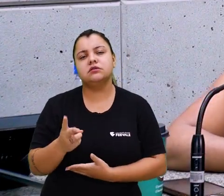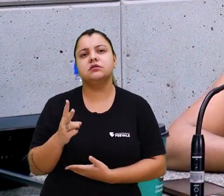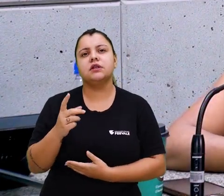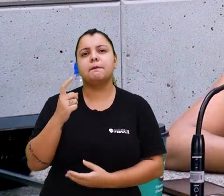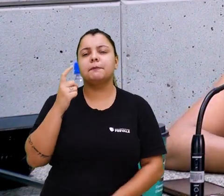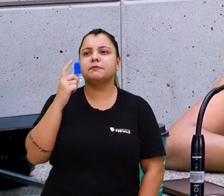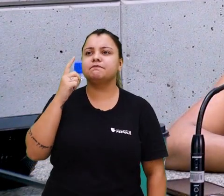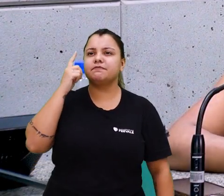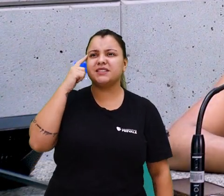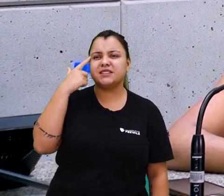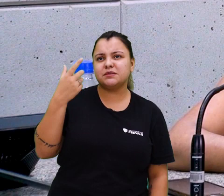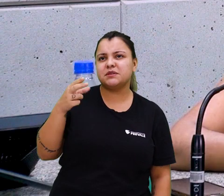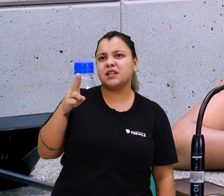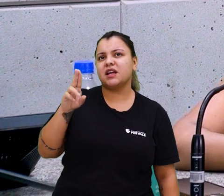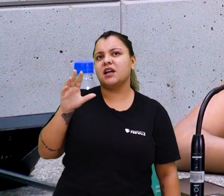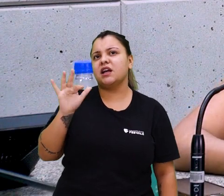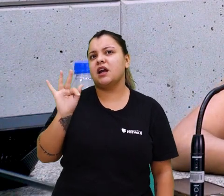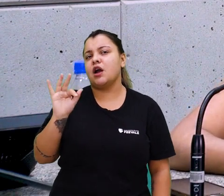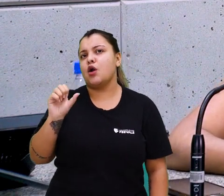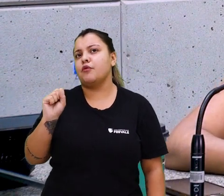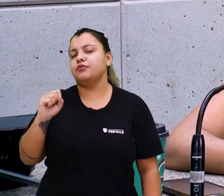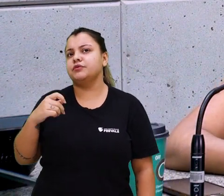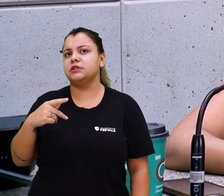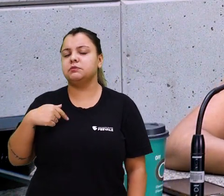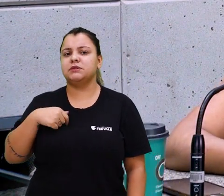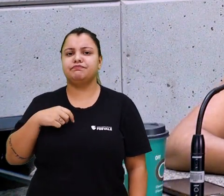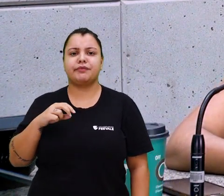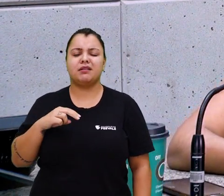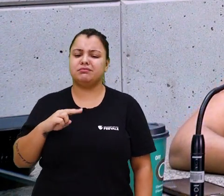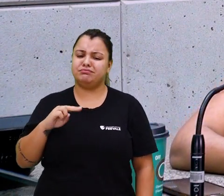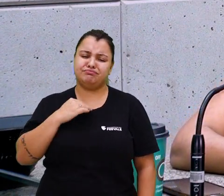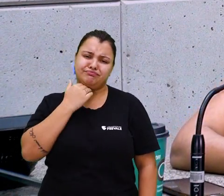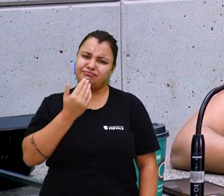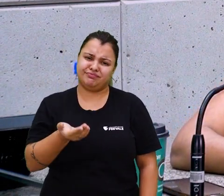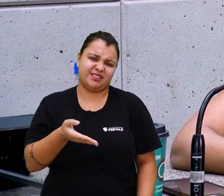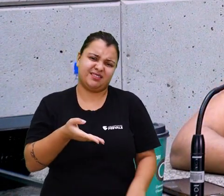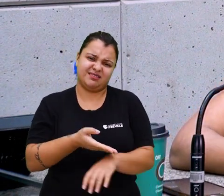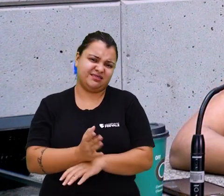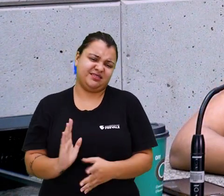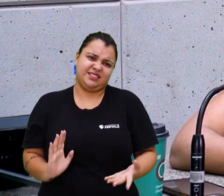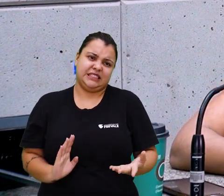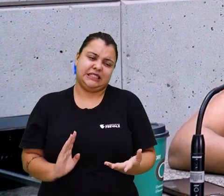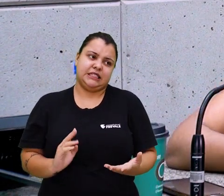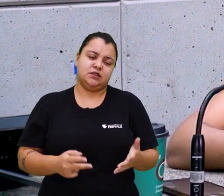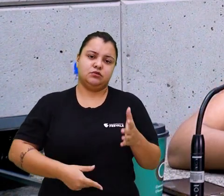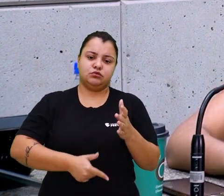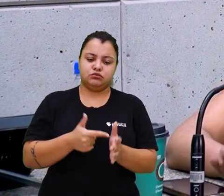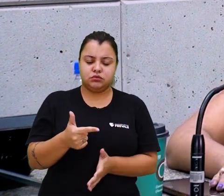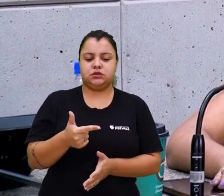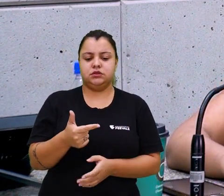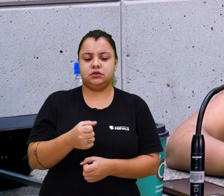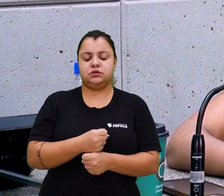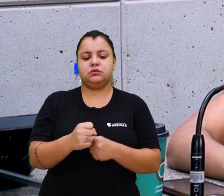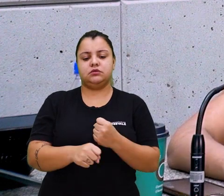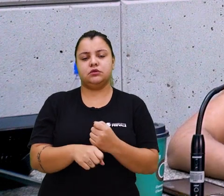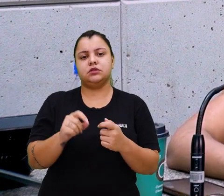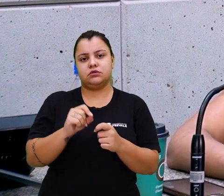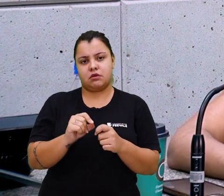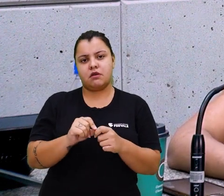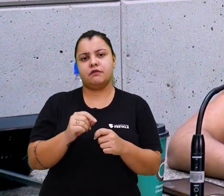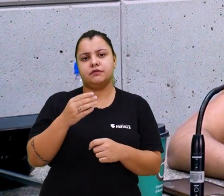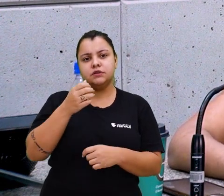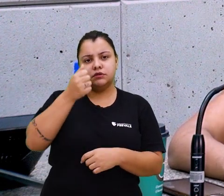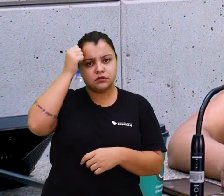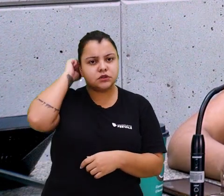ufas como uma faculdade que eu nunca iria conseguir entrar Uhum E aí no meu segundo ano eu fiz vestibular por do